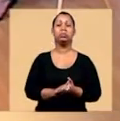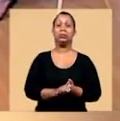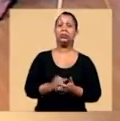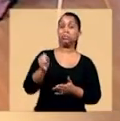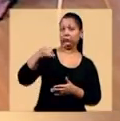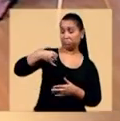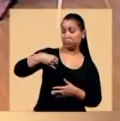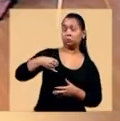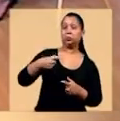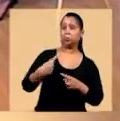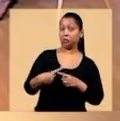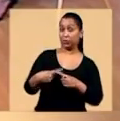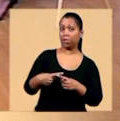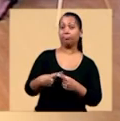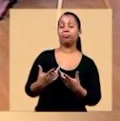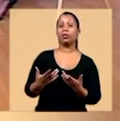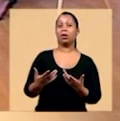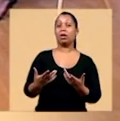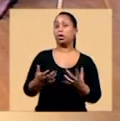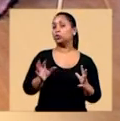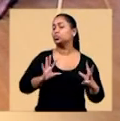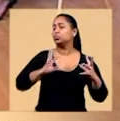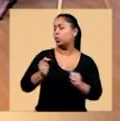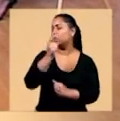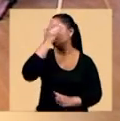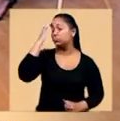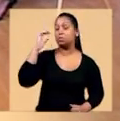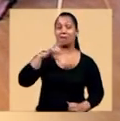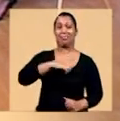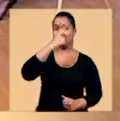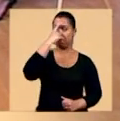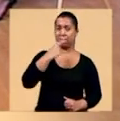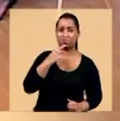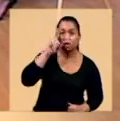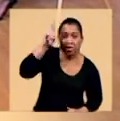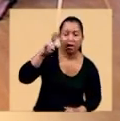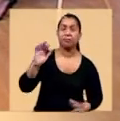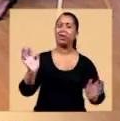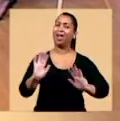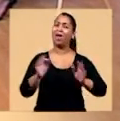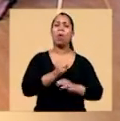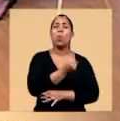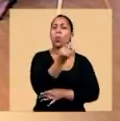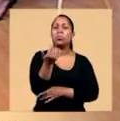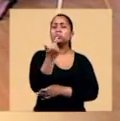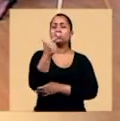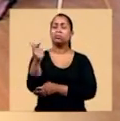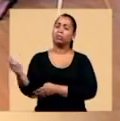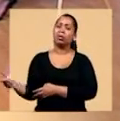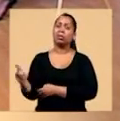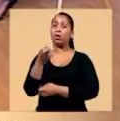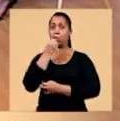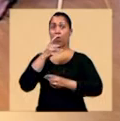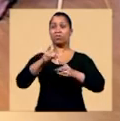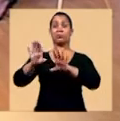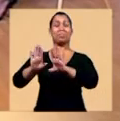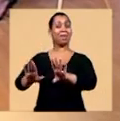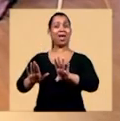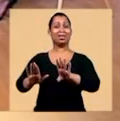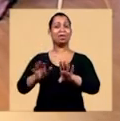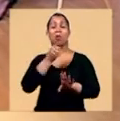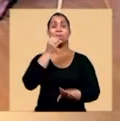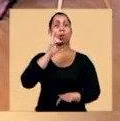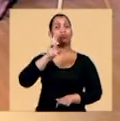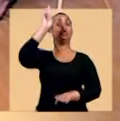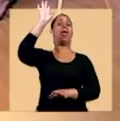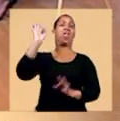esses casos? Sim, seria, mesmo porque nem todo mundo tem o perfil de liderança. Você, às vezes, como você disse, é bom